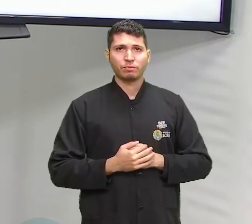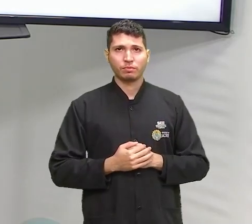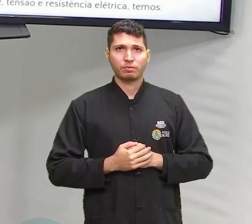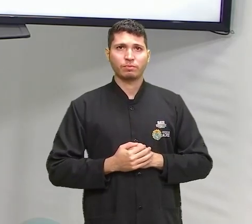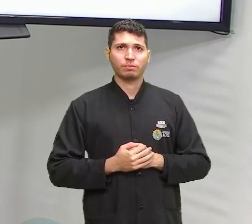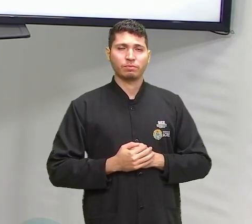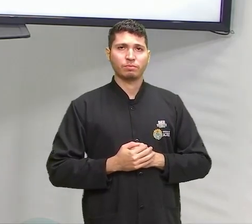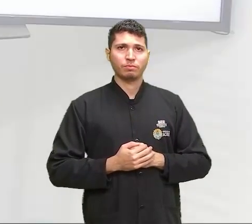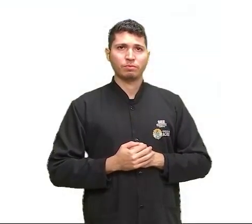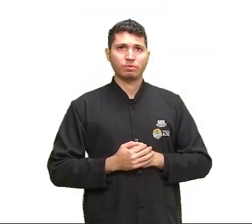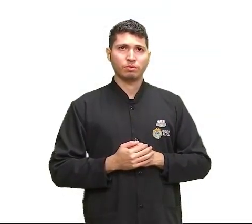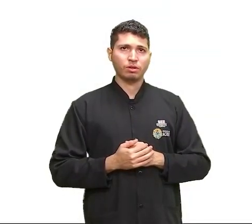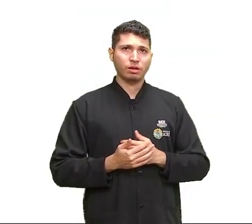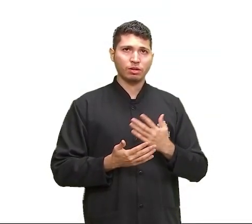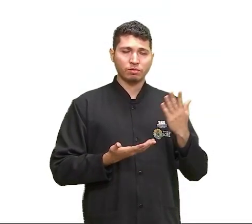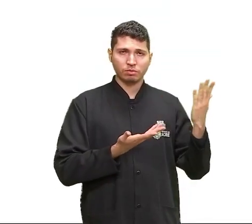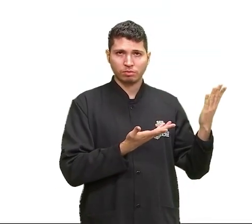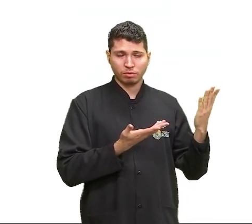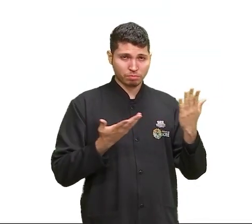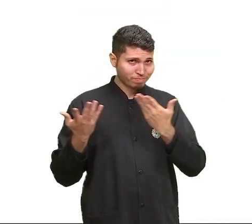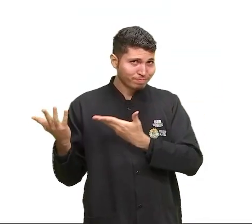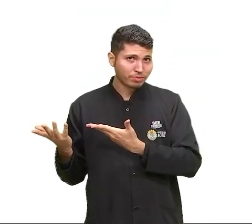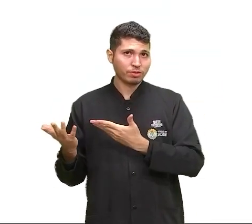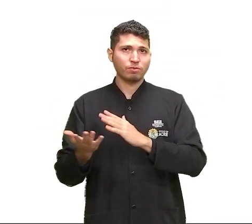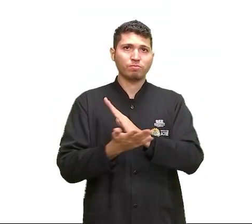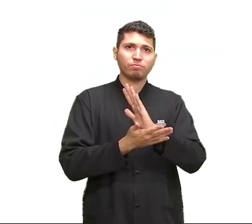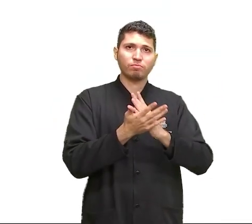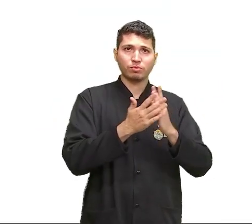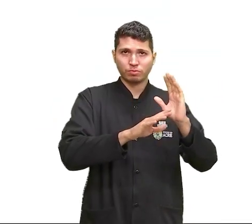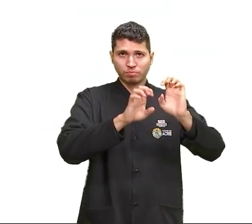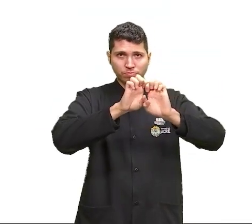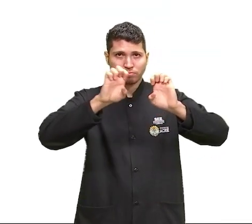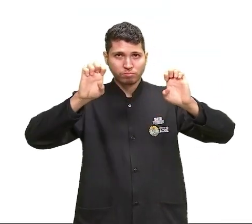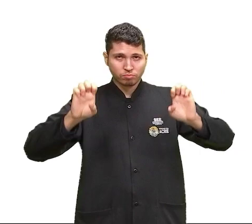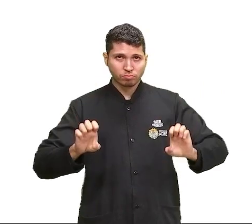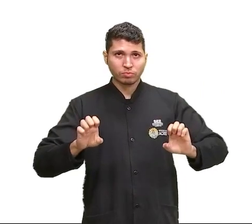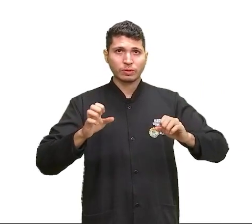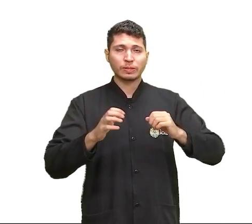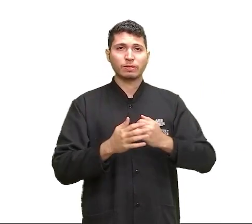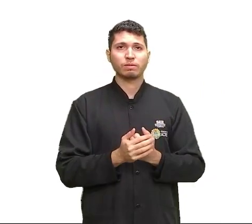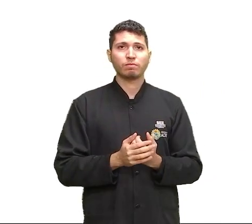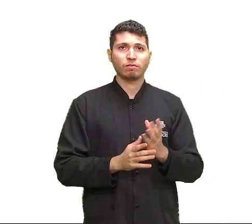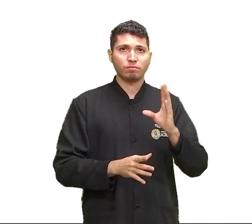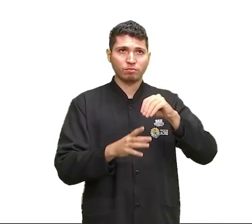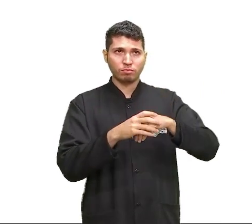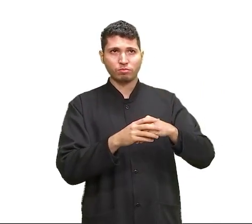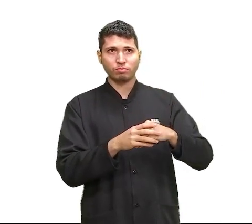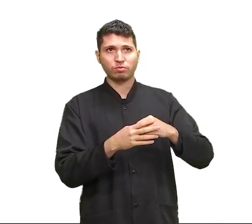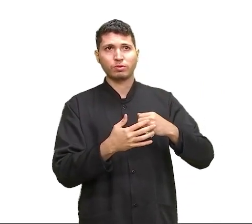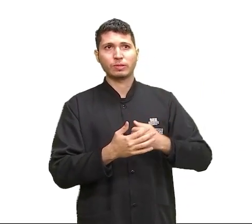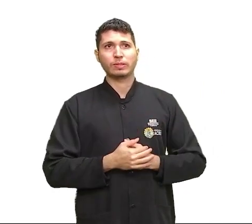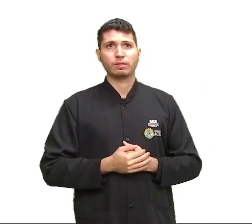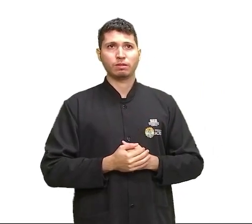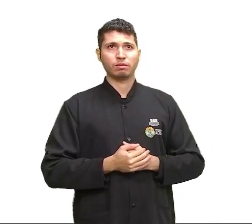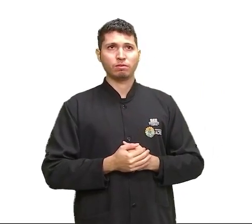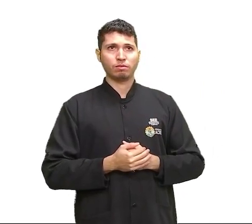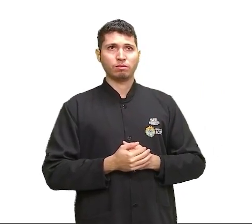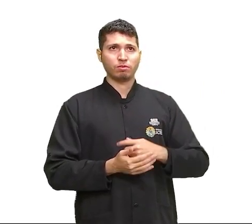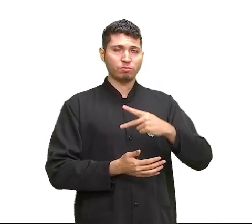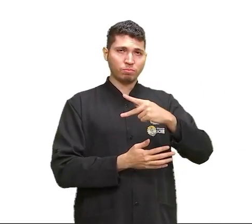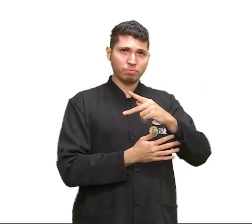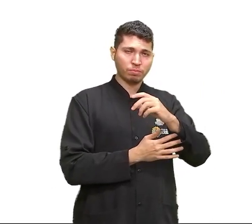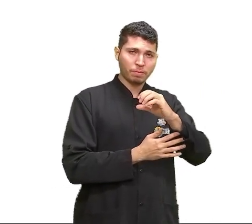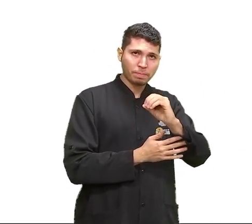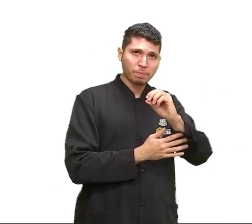entender algumas fórmulas que a gente pode utilizar envolvendo potência. Potência ela pode vir dessa forma, que é justamente a voltagem pela